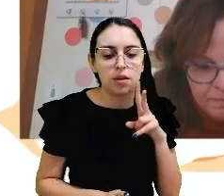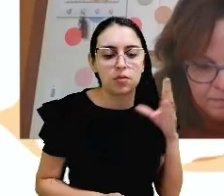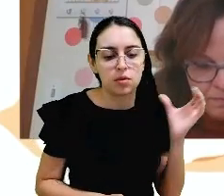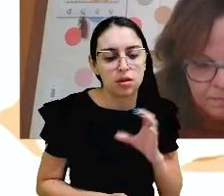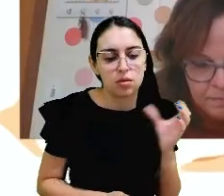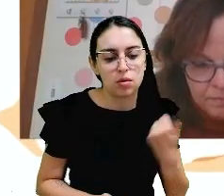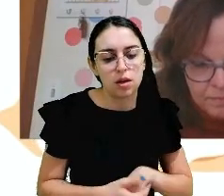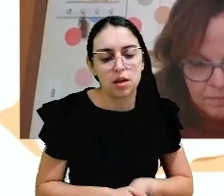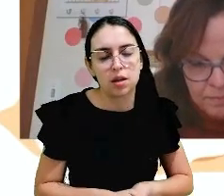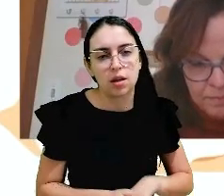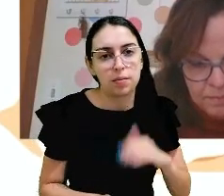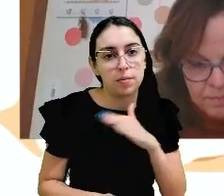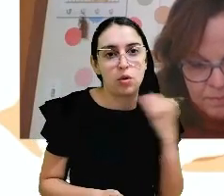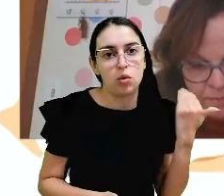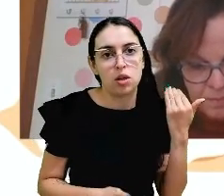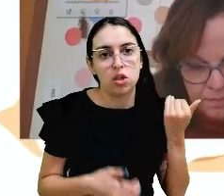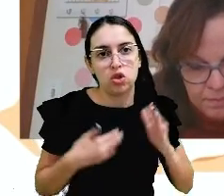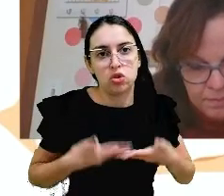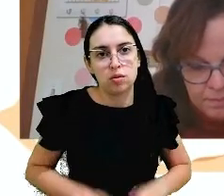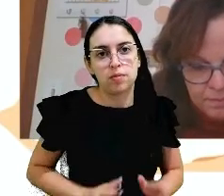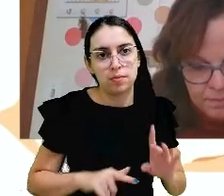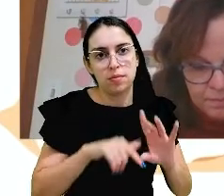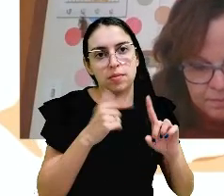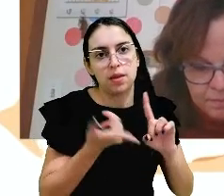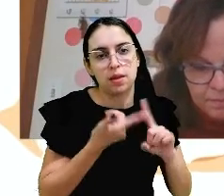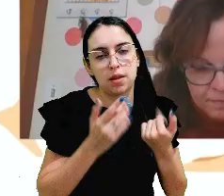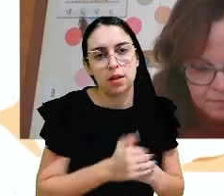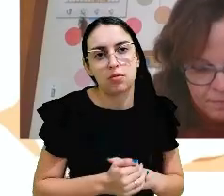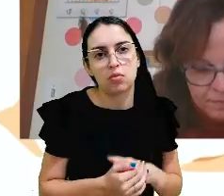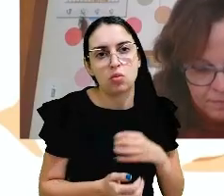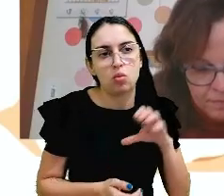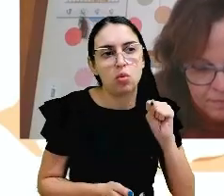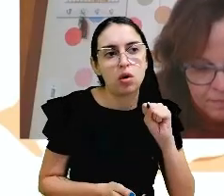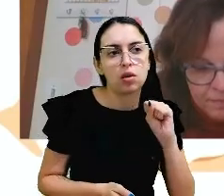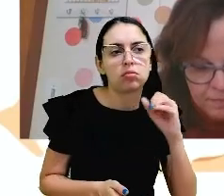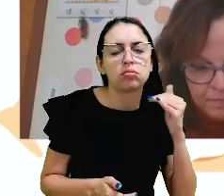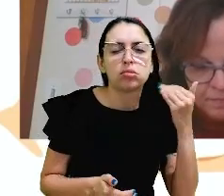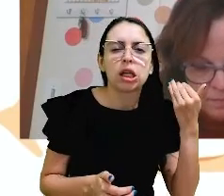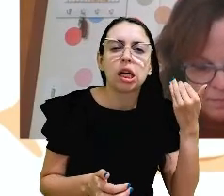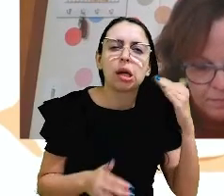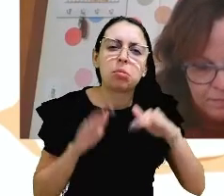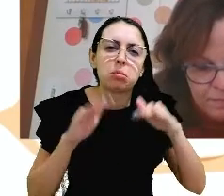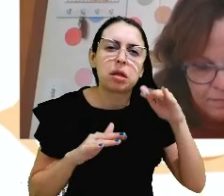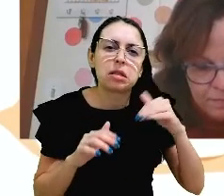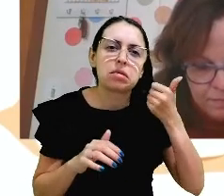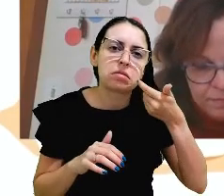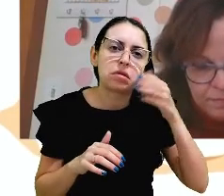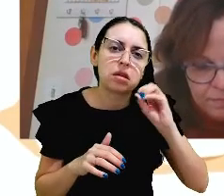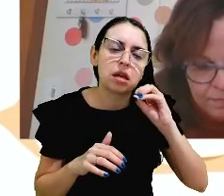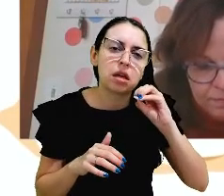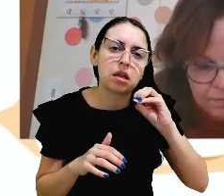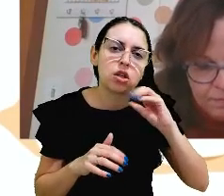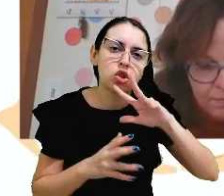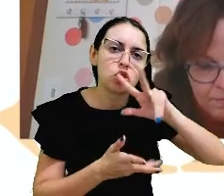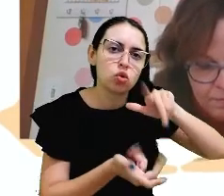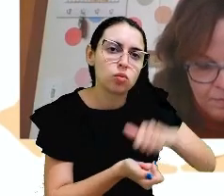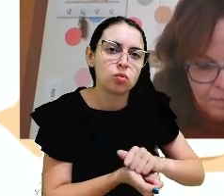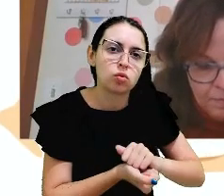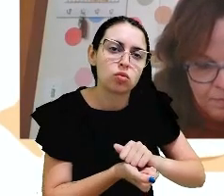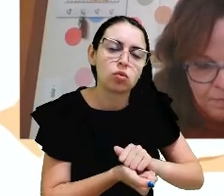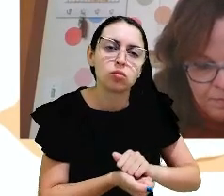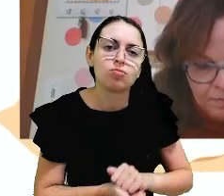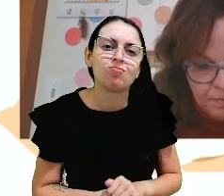mortes maternas no Brasil são 8 em cada 10 que ocorrem no mundo. É um